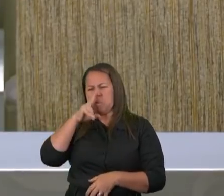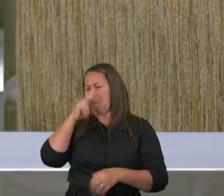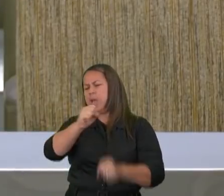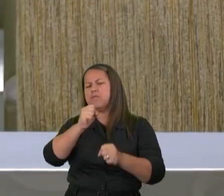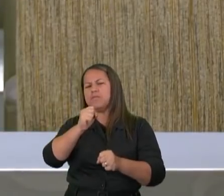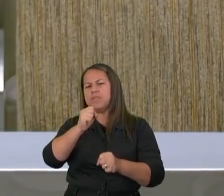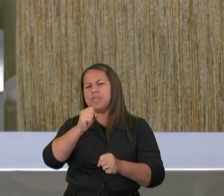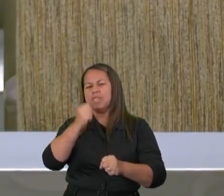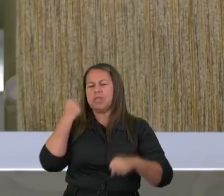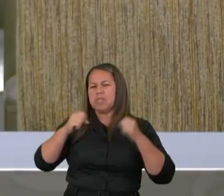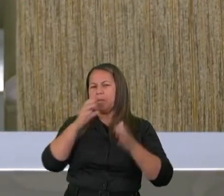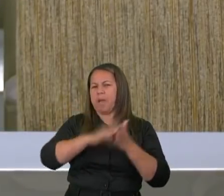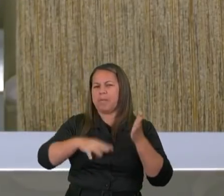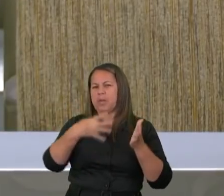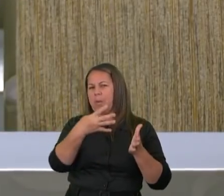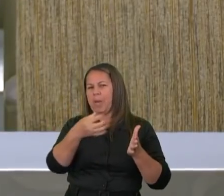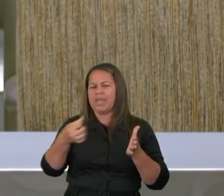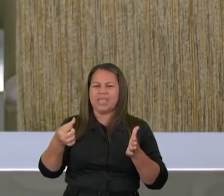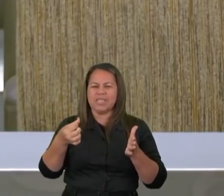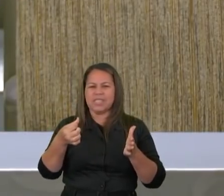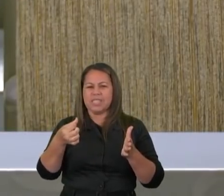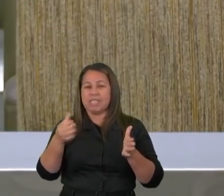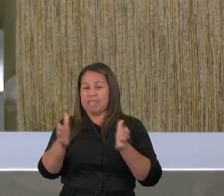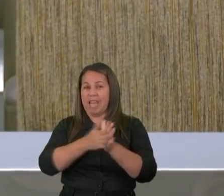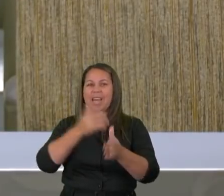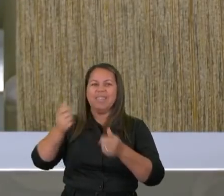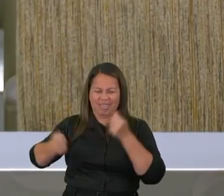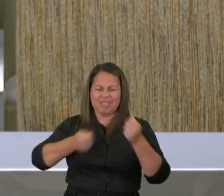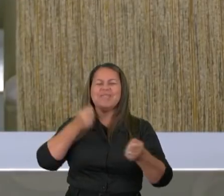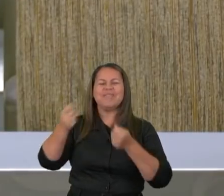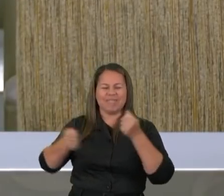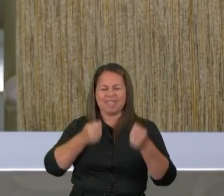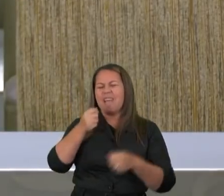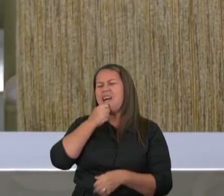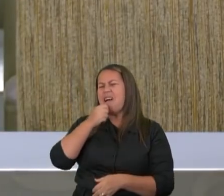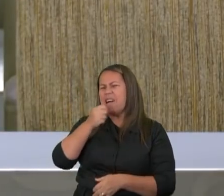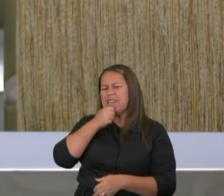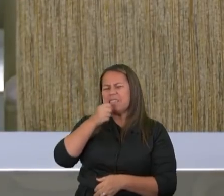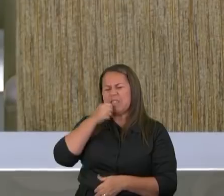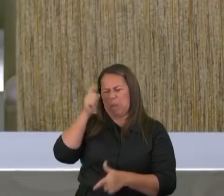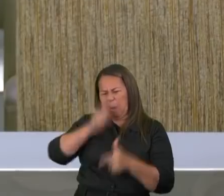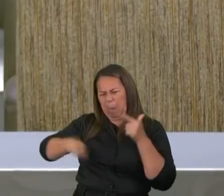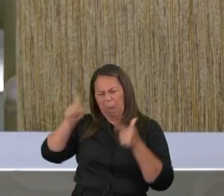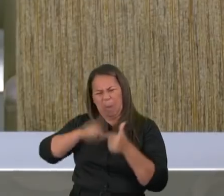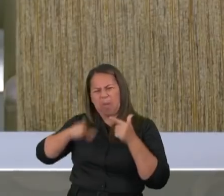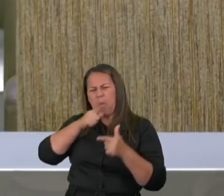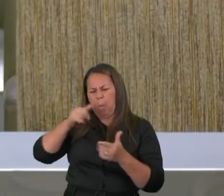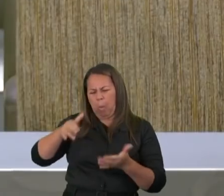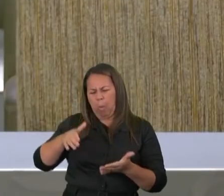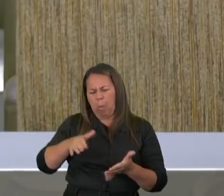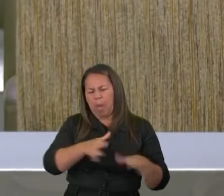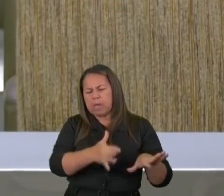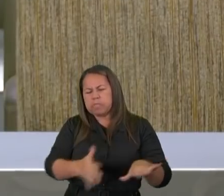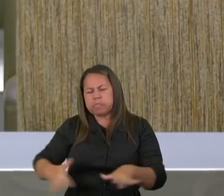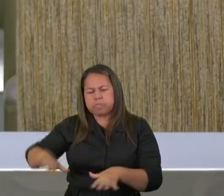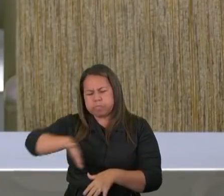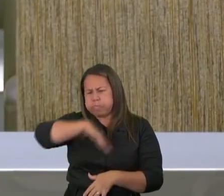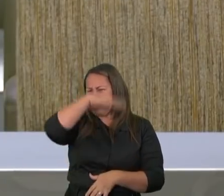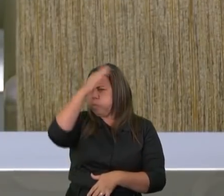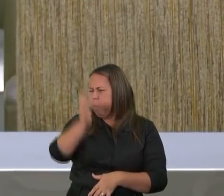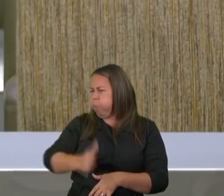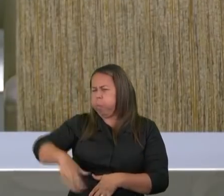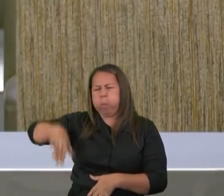46, aleluia, o salmista disse: ainda que as águas rujam e se perturbem, é porque